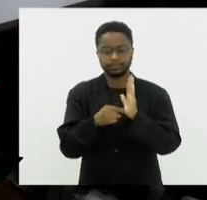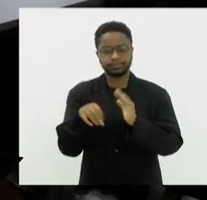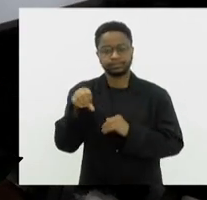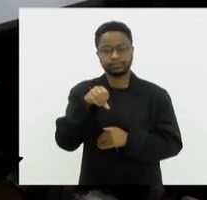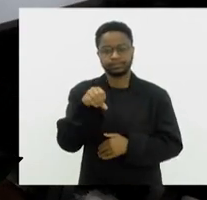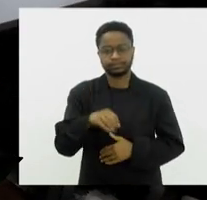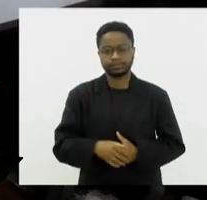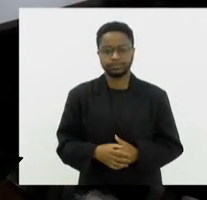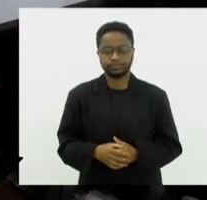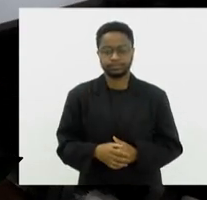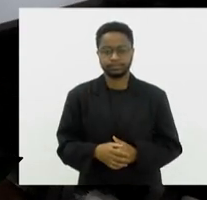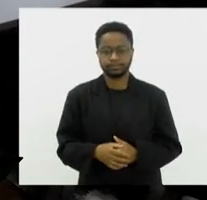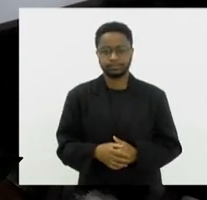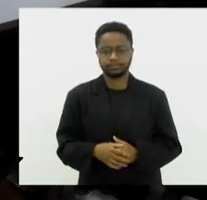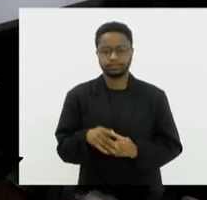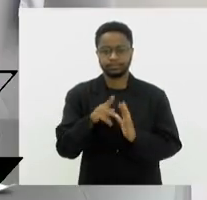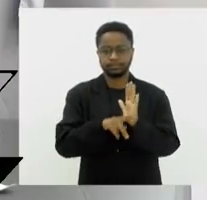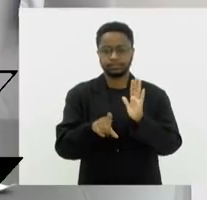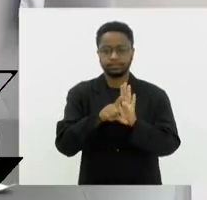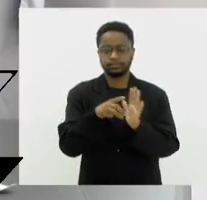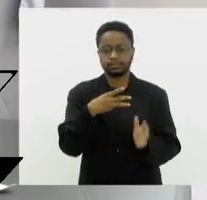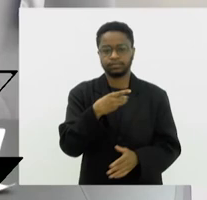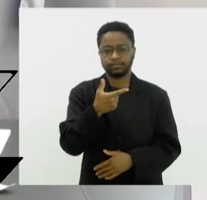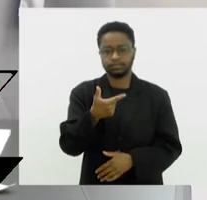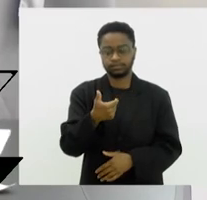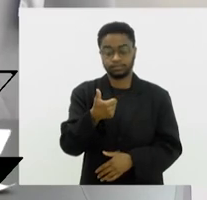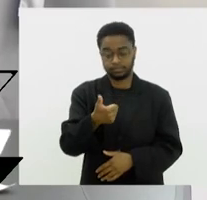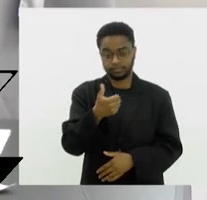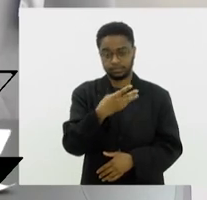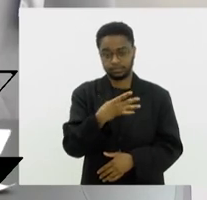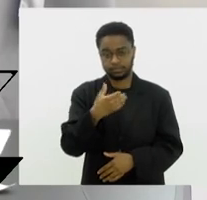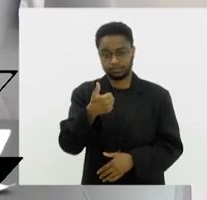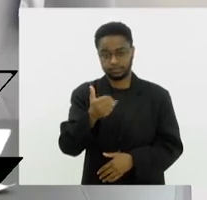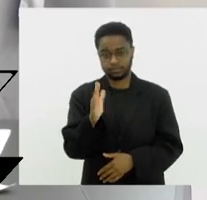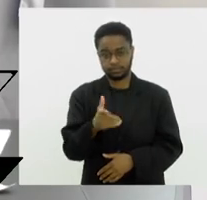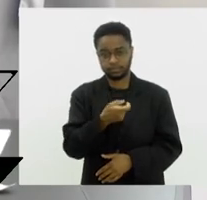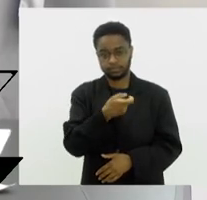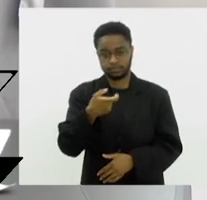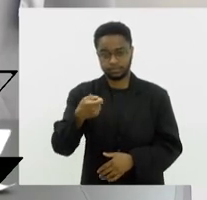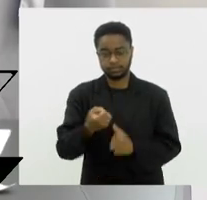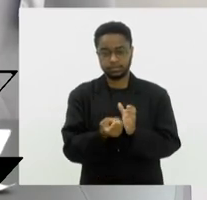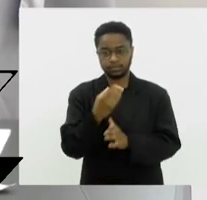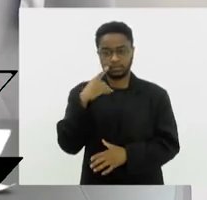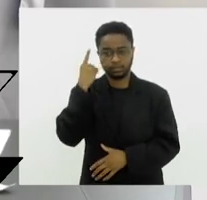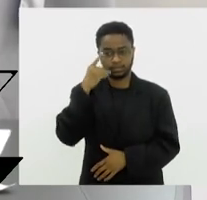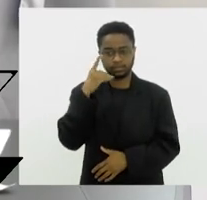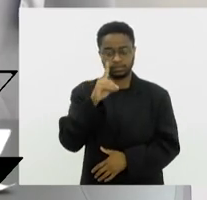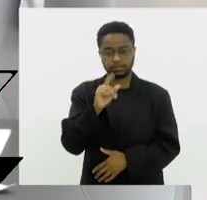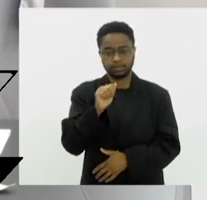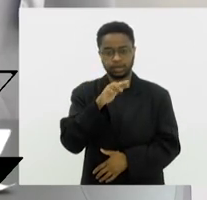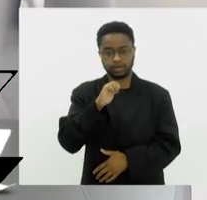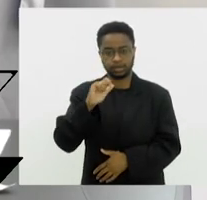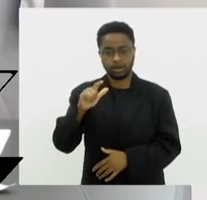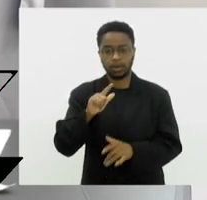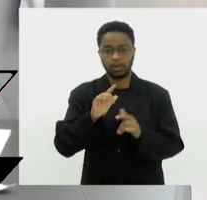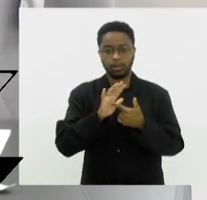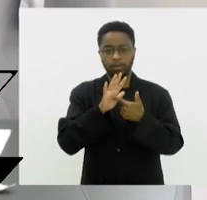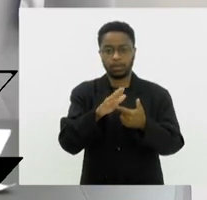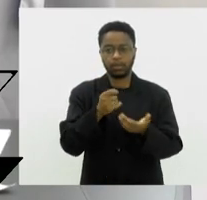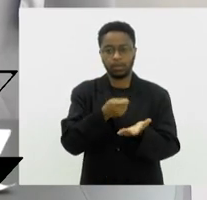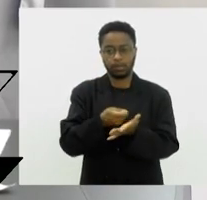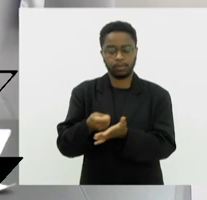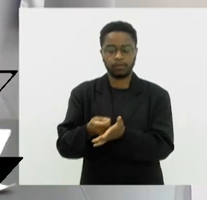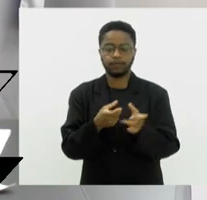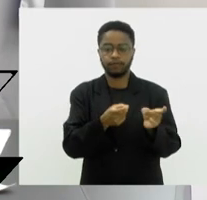E tem nove da pauta. Projeto de lei 3141 de 2020, de autoria do deputado Daniel Librelon, que estabelece a obrigatoriedade das revendedoras de